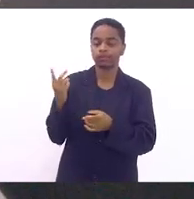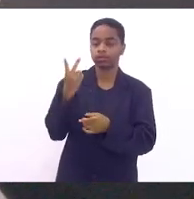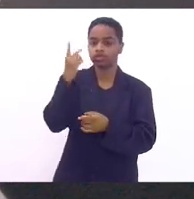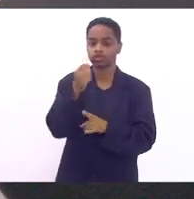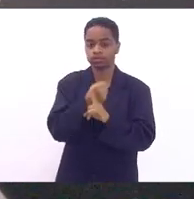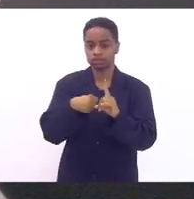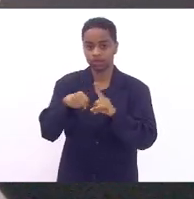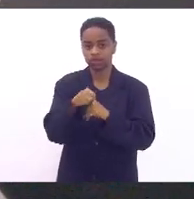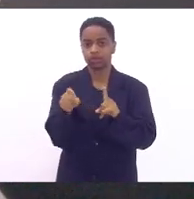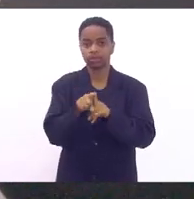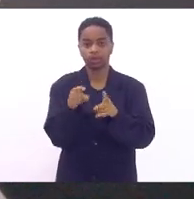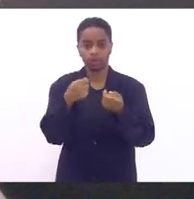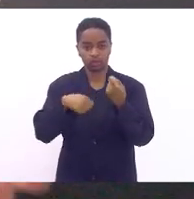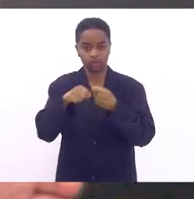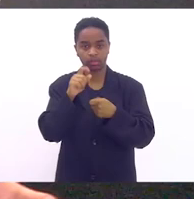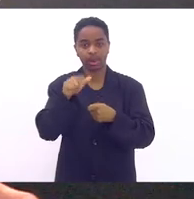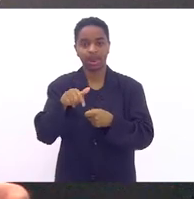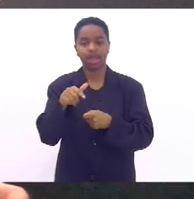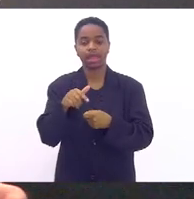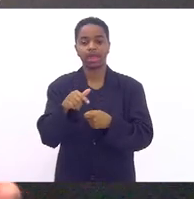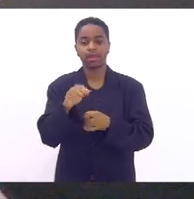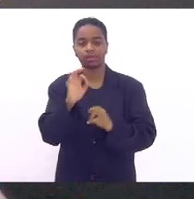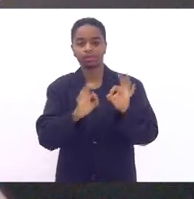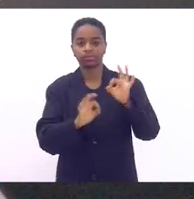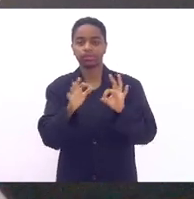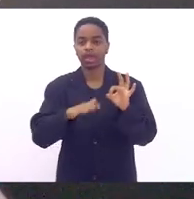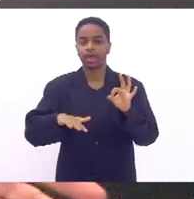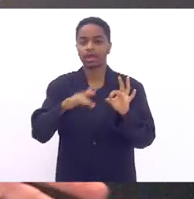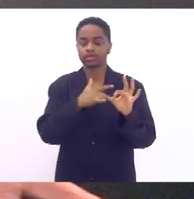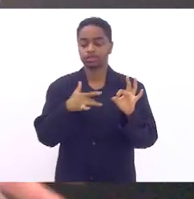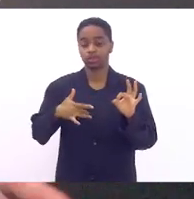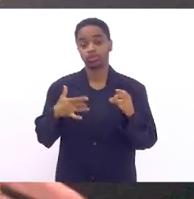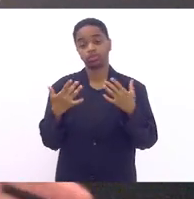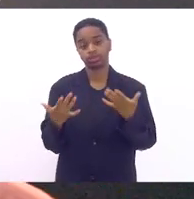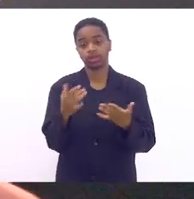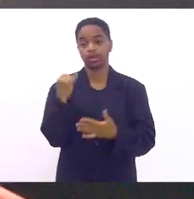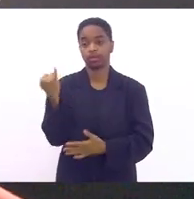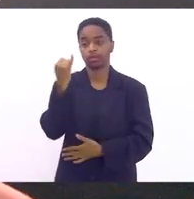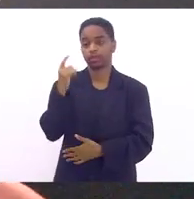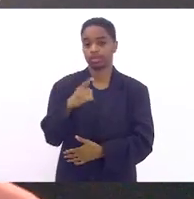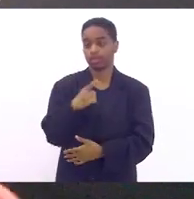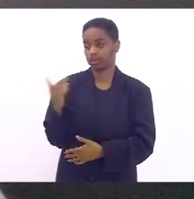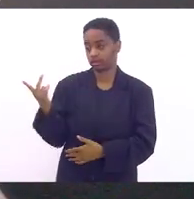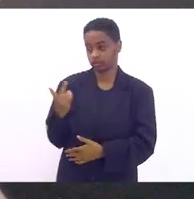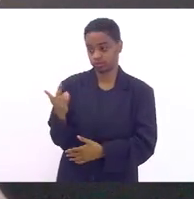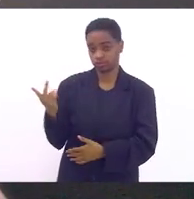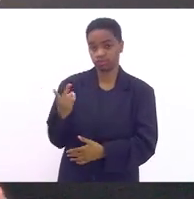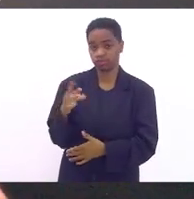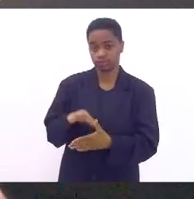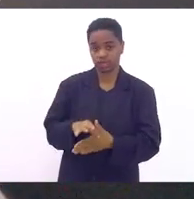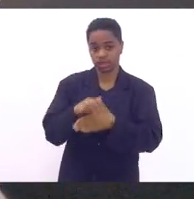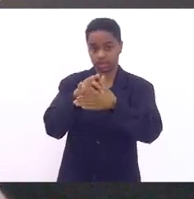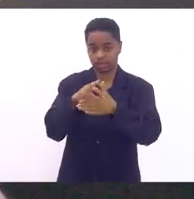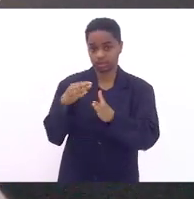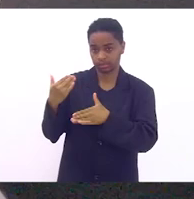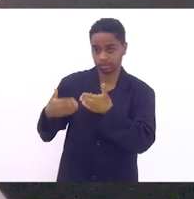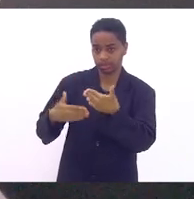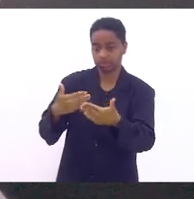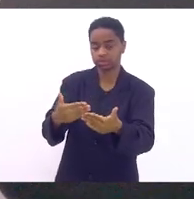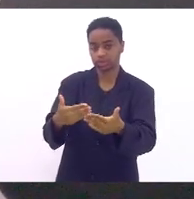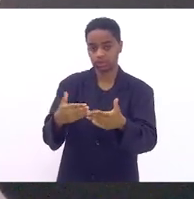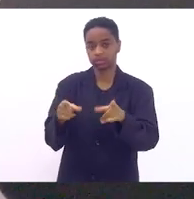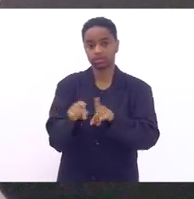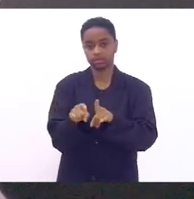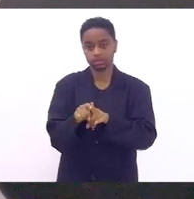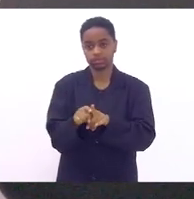complexo econômico industrial da saúde e nada melhor do que ter o o essa as parlamentares aqui na liderança desse processo para articular e